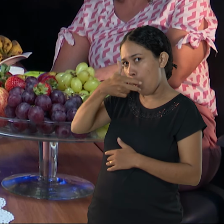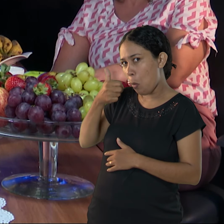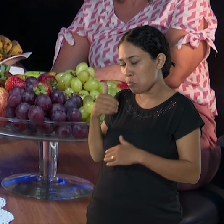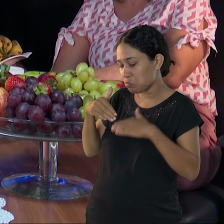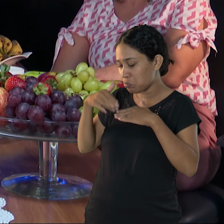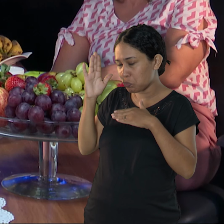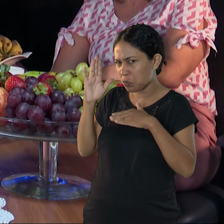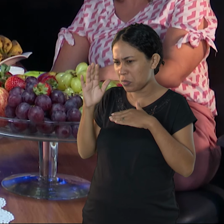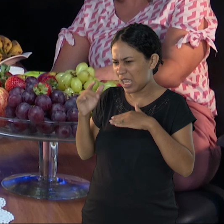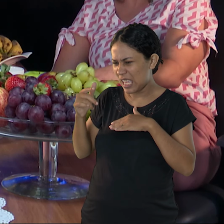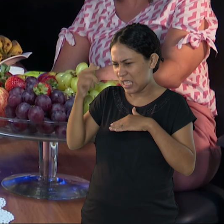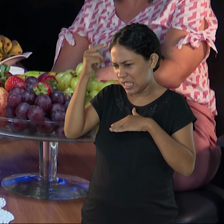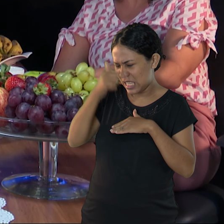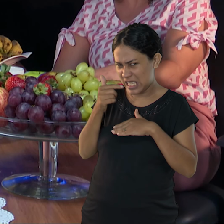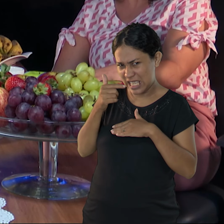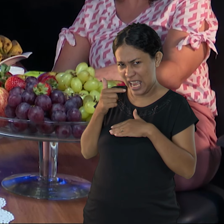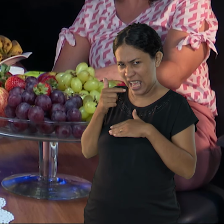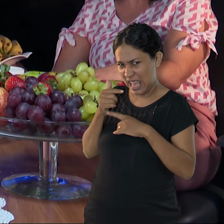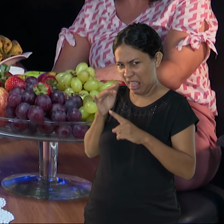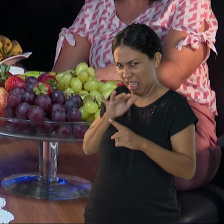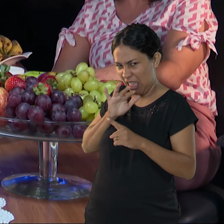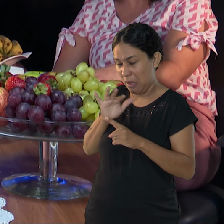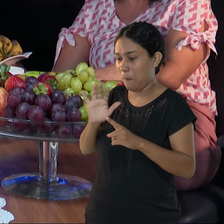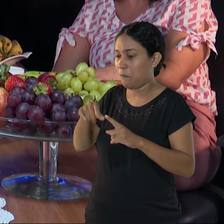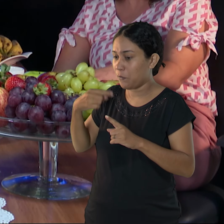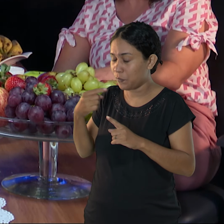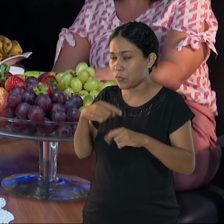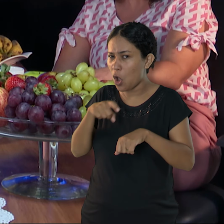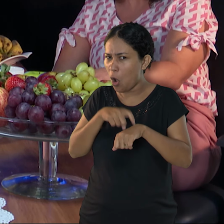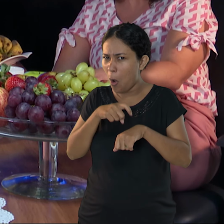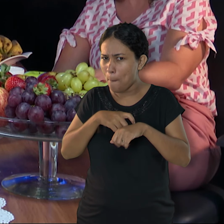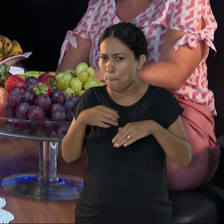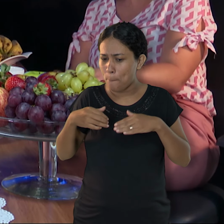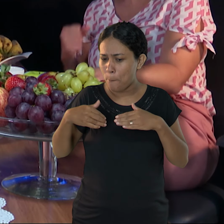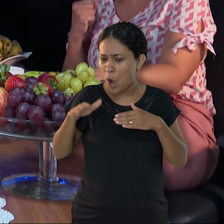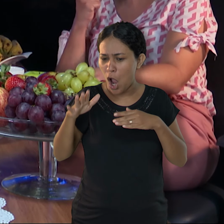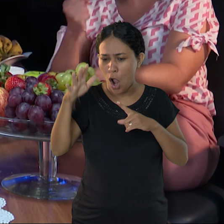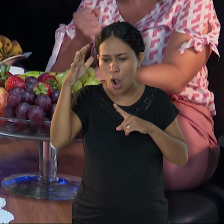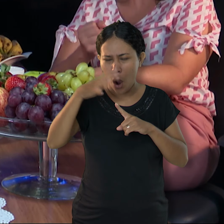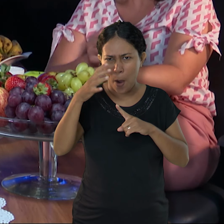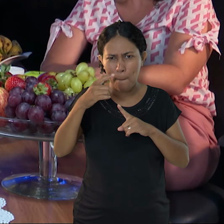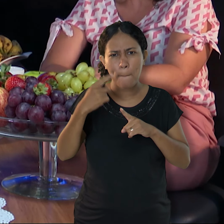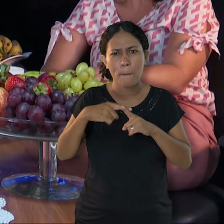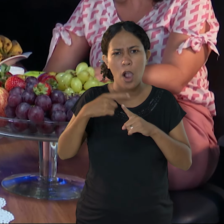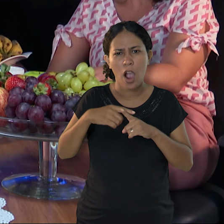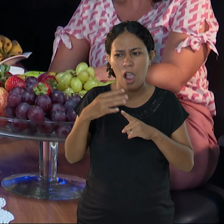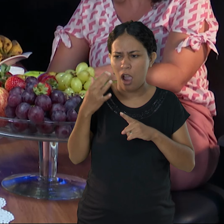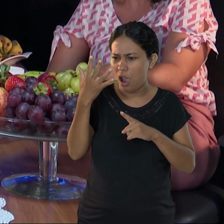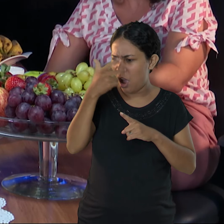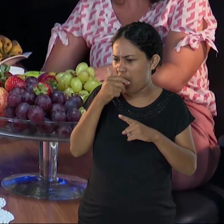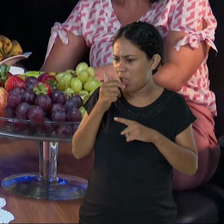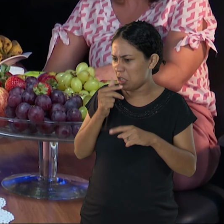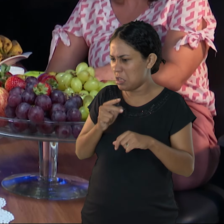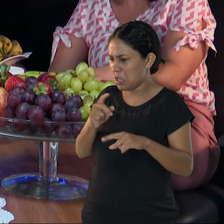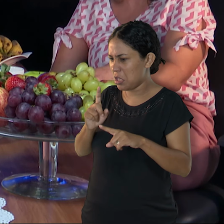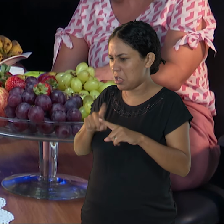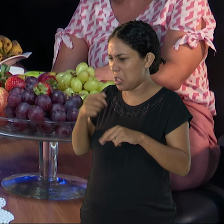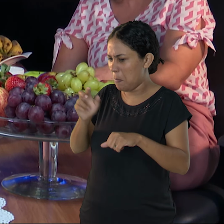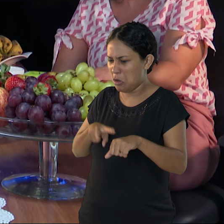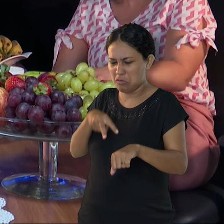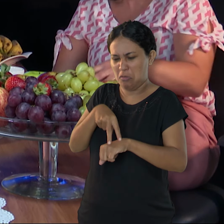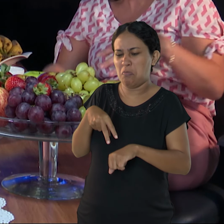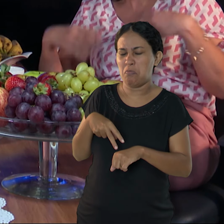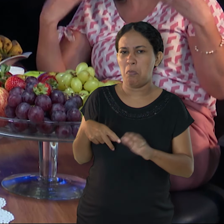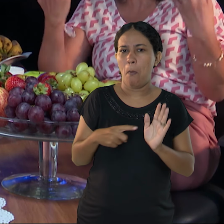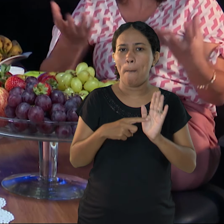credibilidade? Em algum momento você já se sentiu diminuída por isso no seu ambiente de trabalho, que você teve que se impor mesmo, que mostrar a sua inteligência, que aí